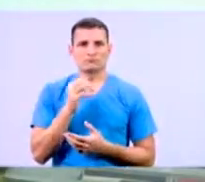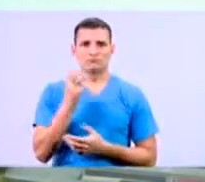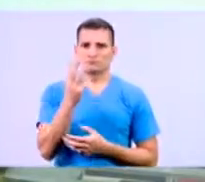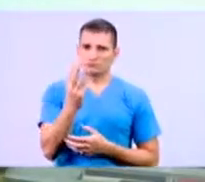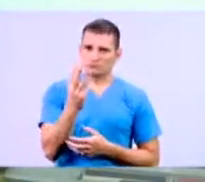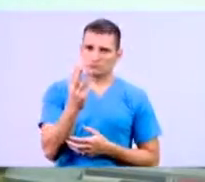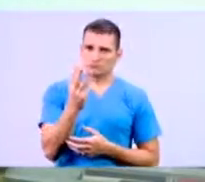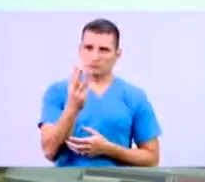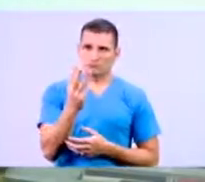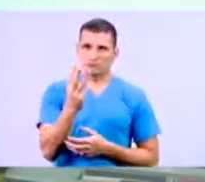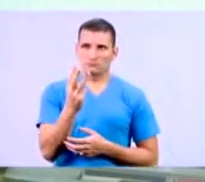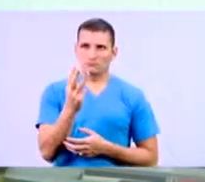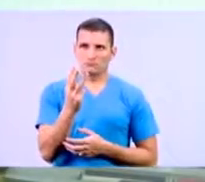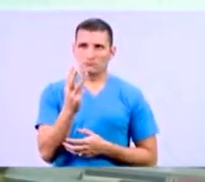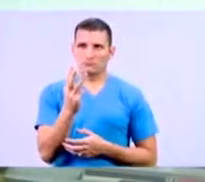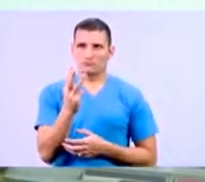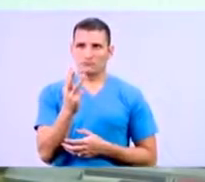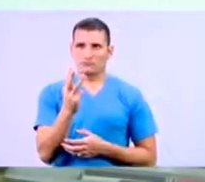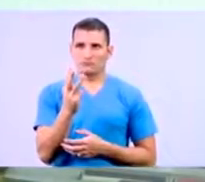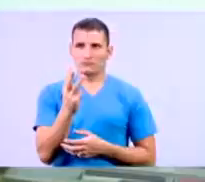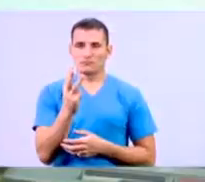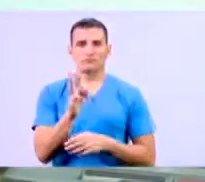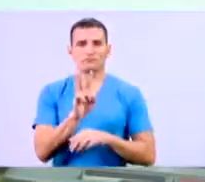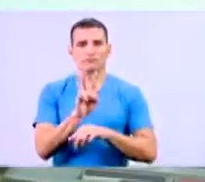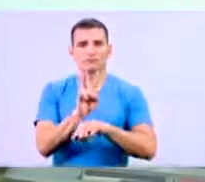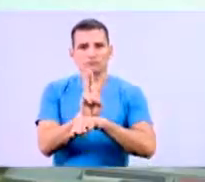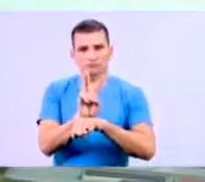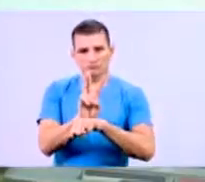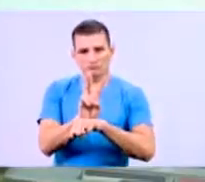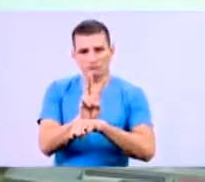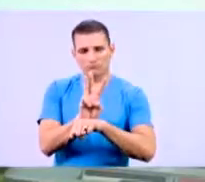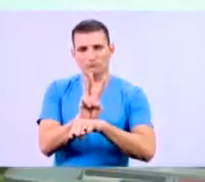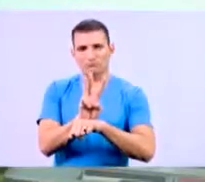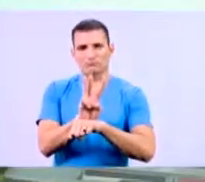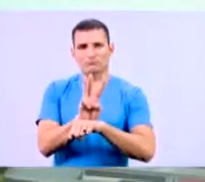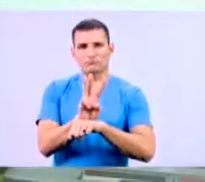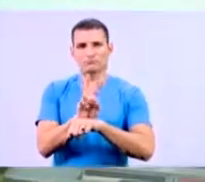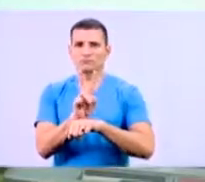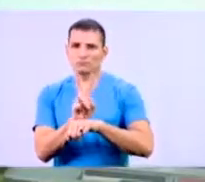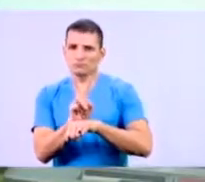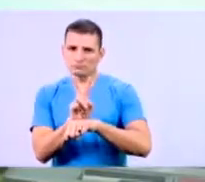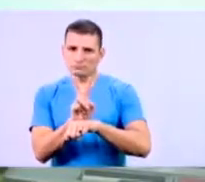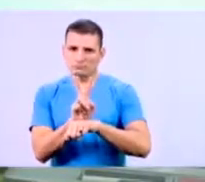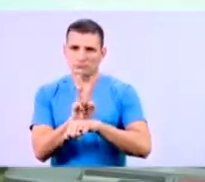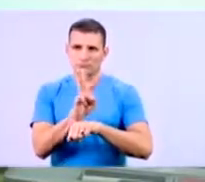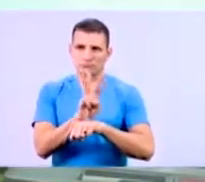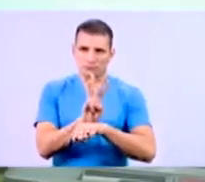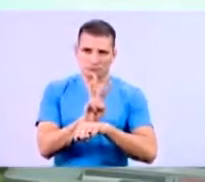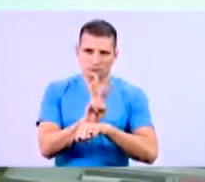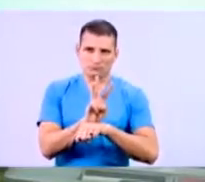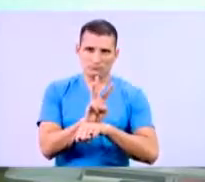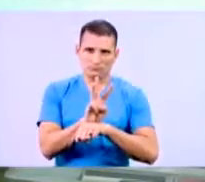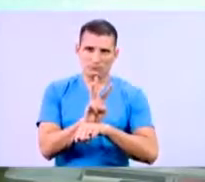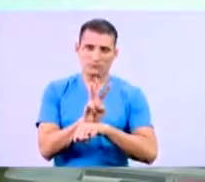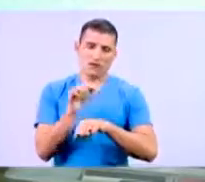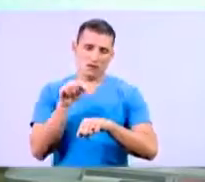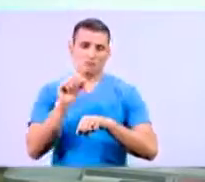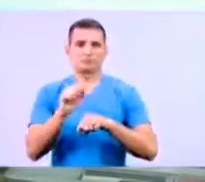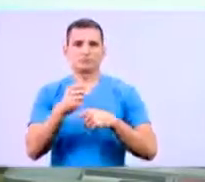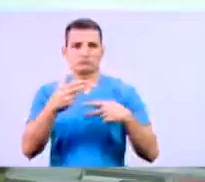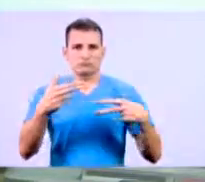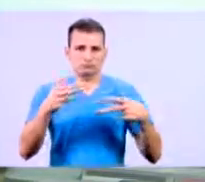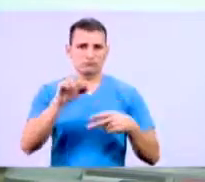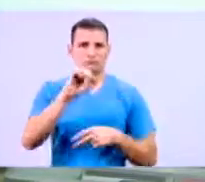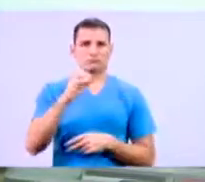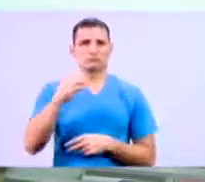anteninhas funcionando em conjunto ou 2 antenas, correto? Isso daí normal, pode ser um equipamento